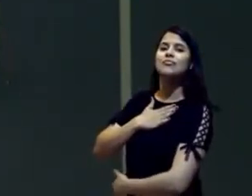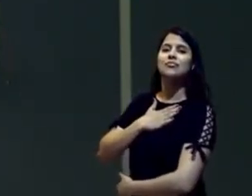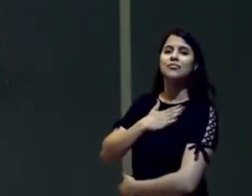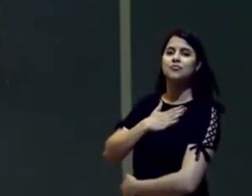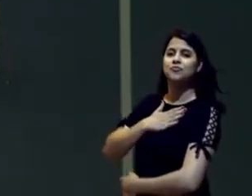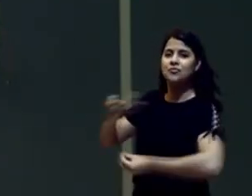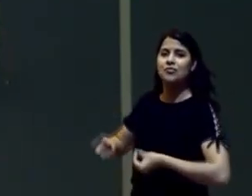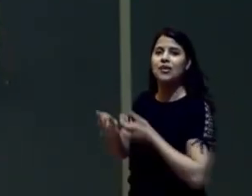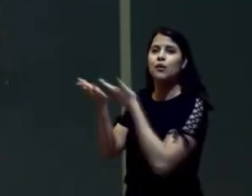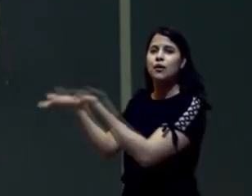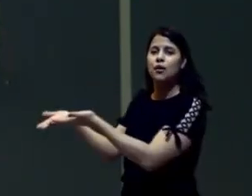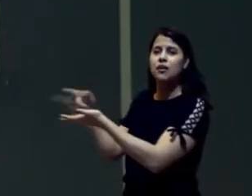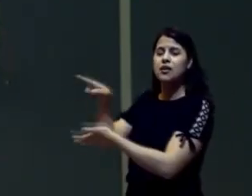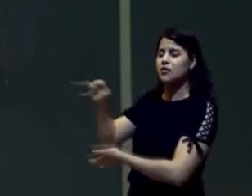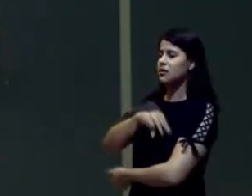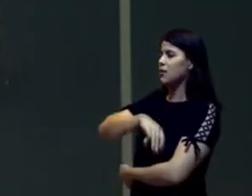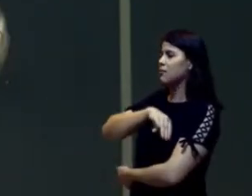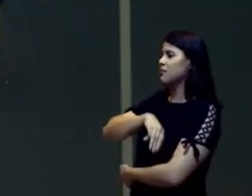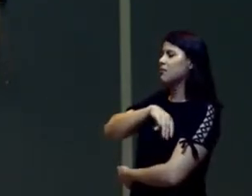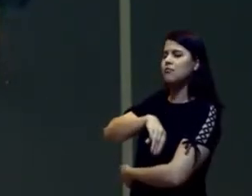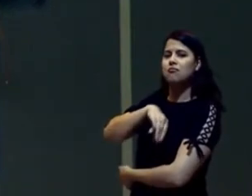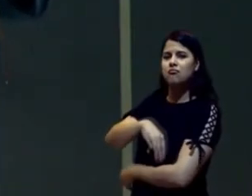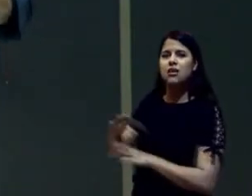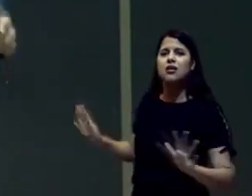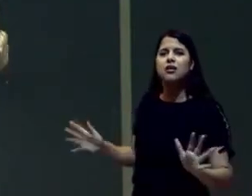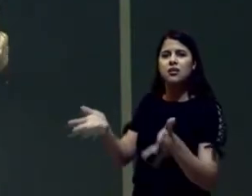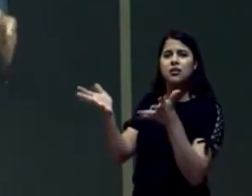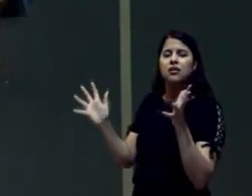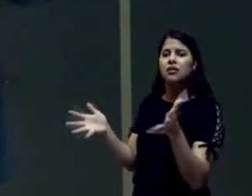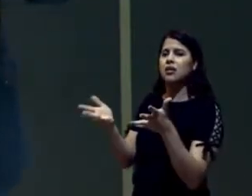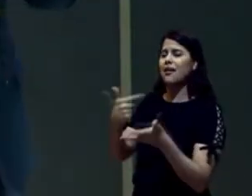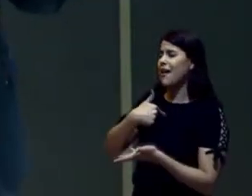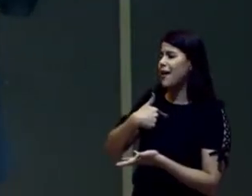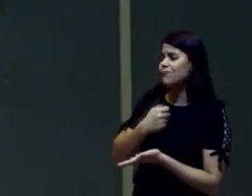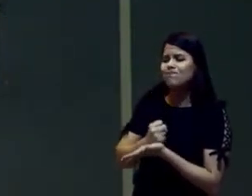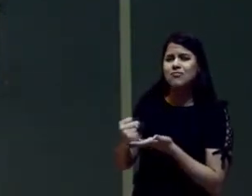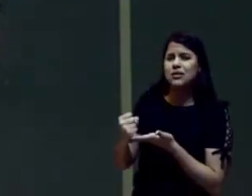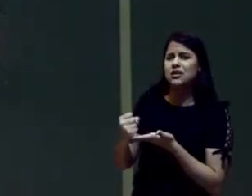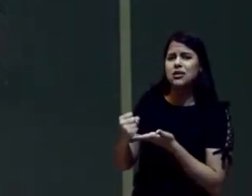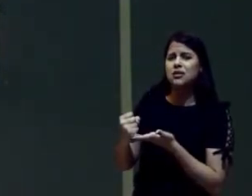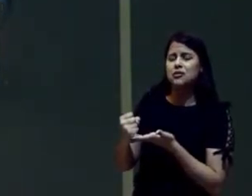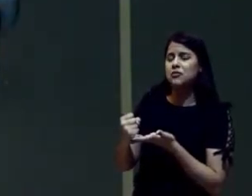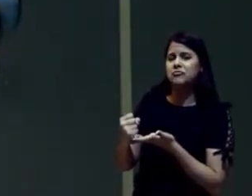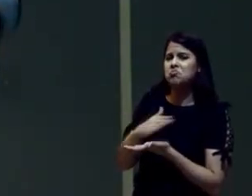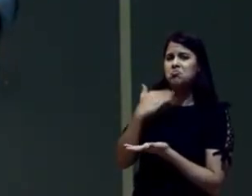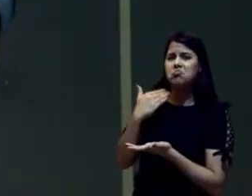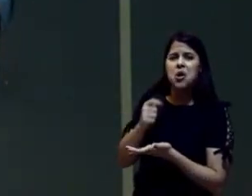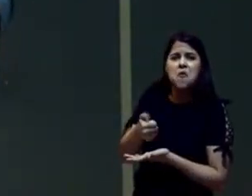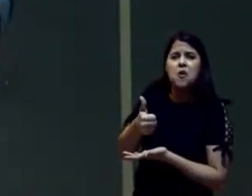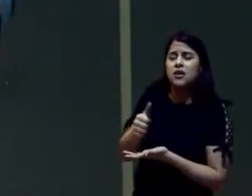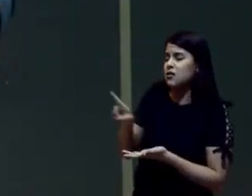transfiro e transmito para você de uma forma plena. Timóteo, eu estou indo, me suceda.